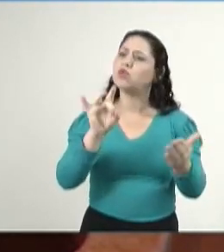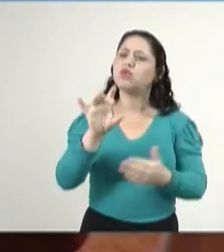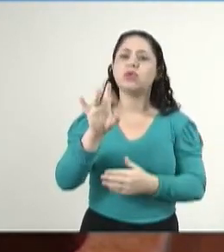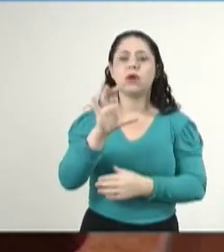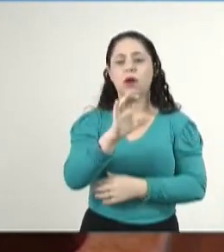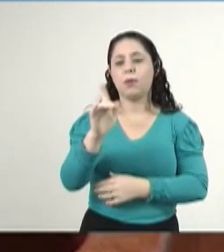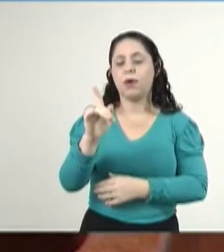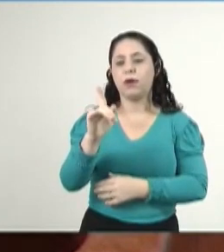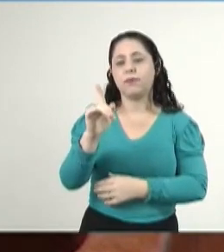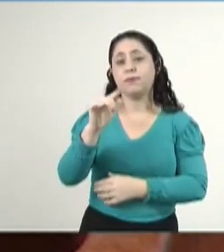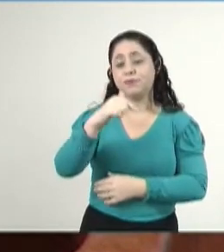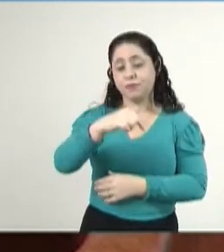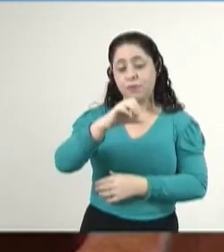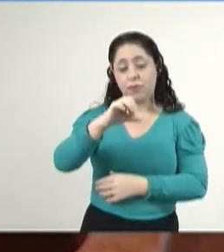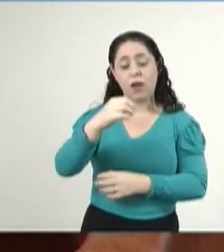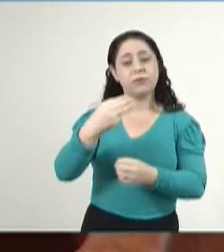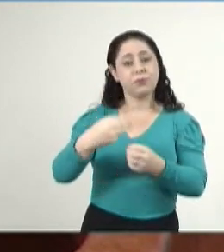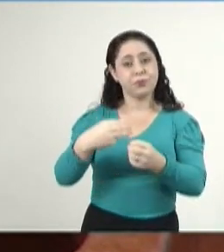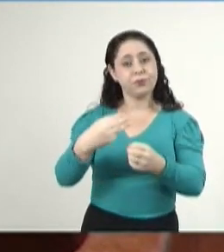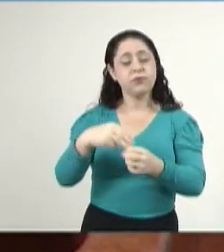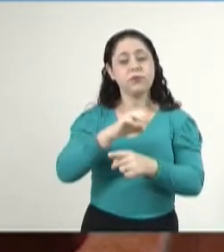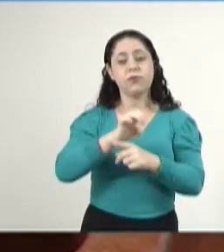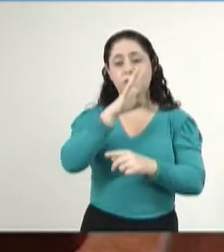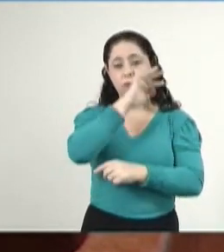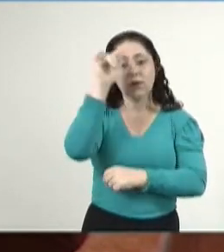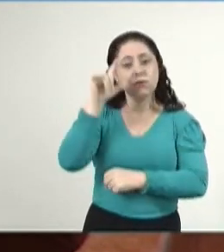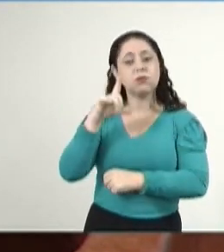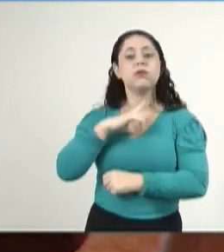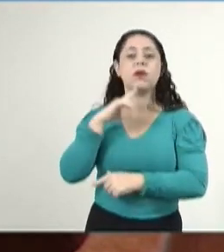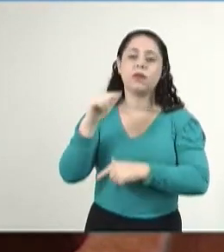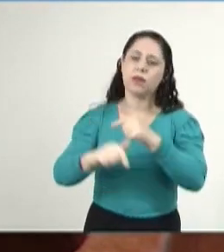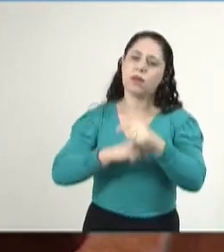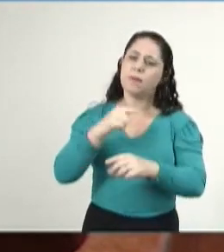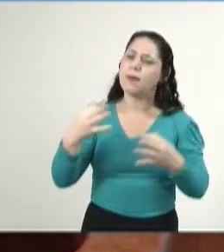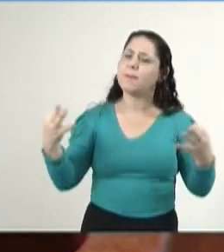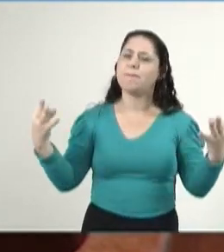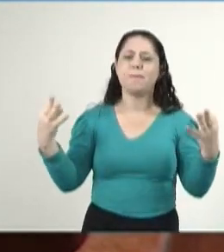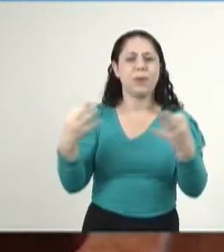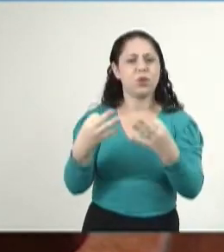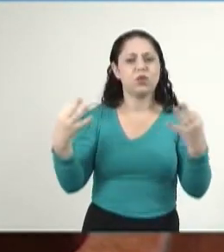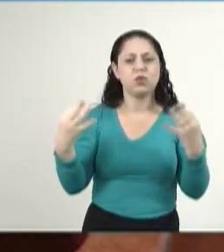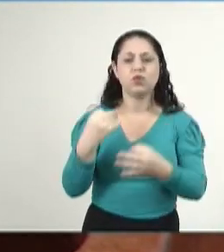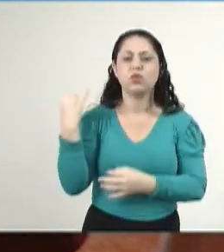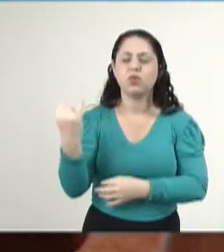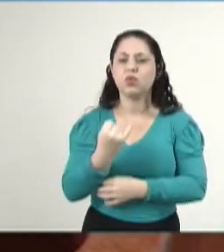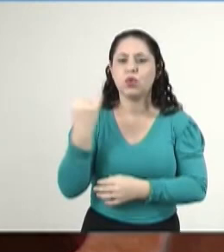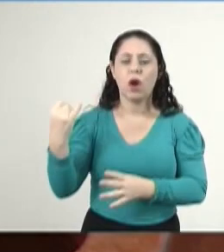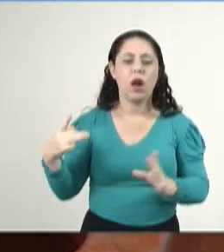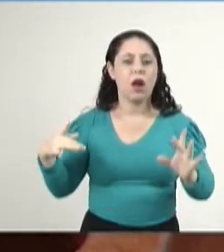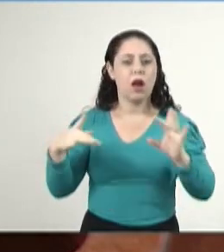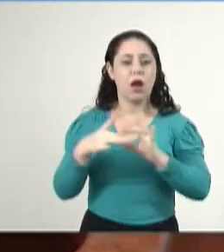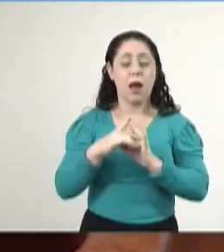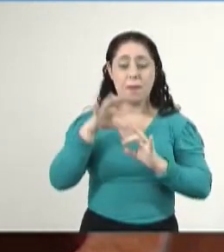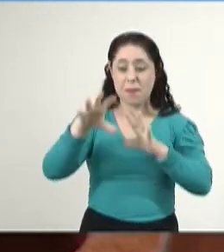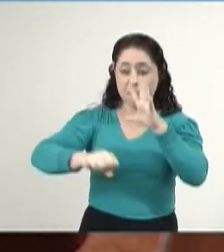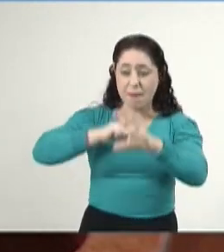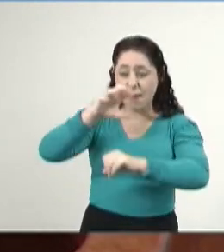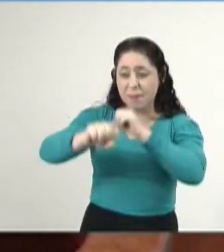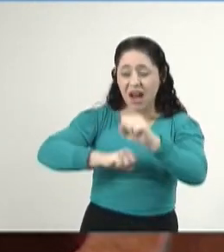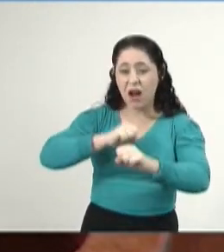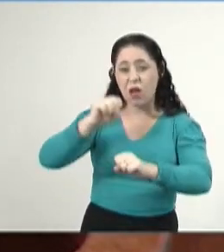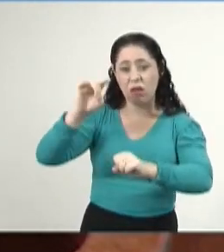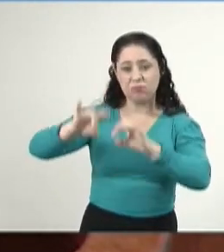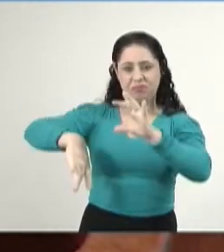Campo Grande, mas nos 79 municípios de Mato Grosso do Sul, têm feito esse trabalho brilhante, coletando o lixo que